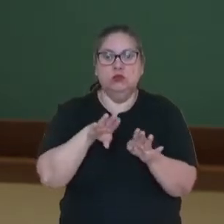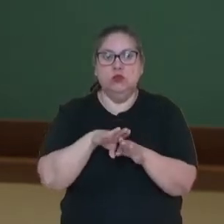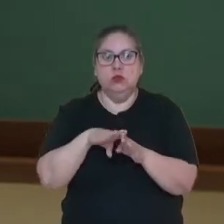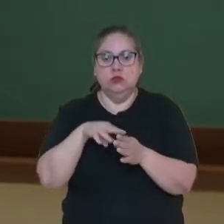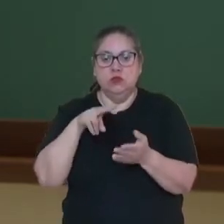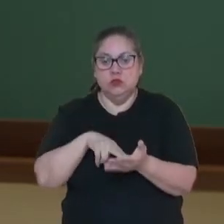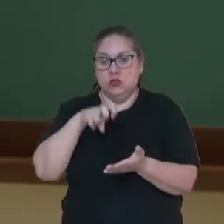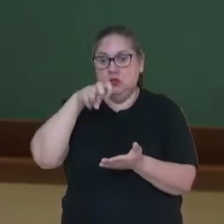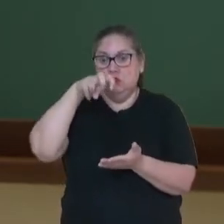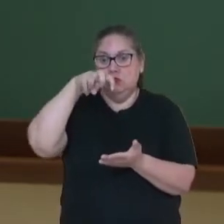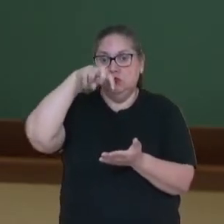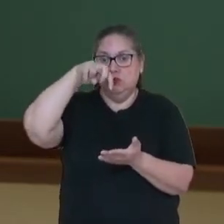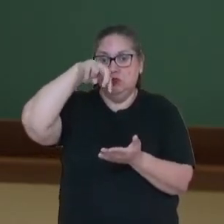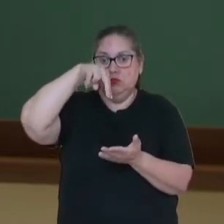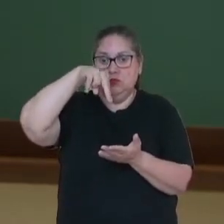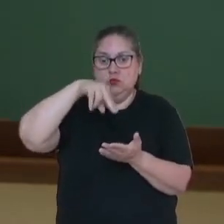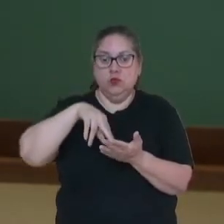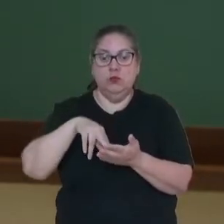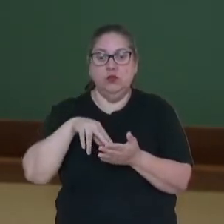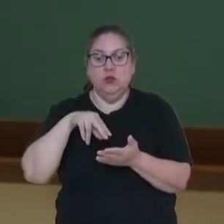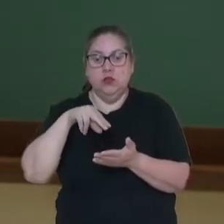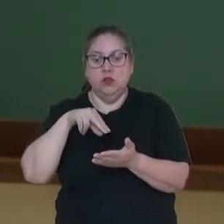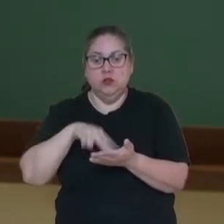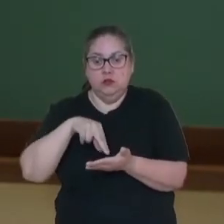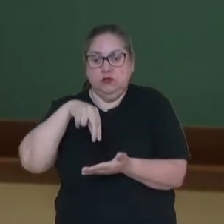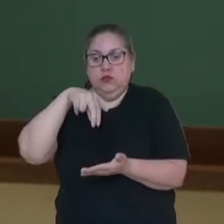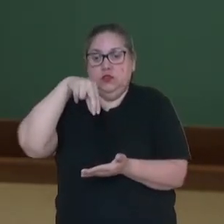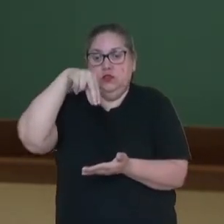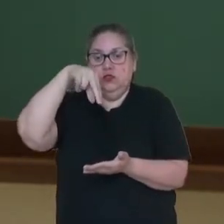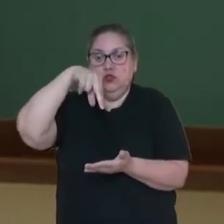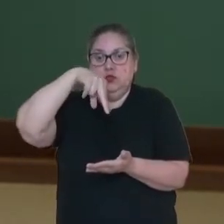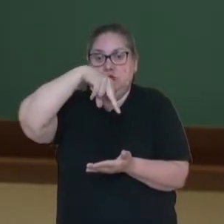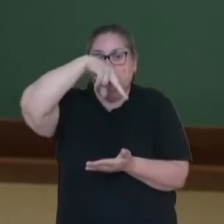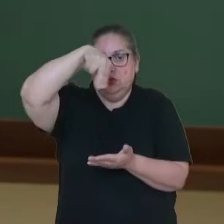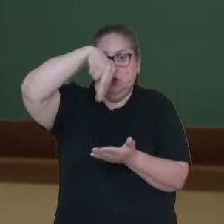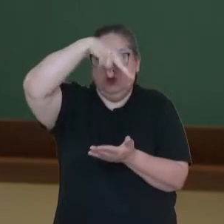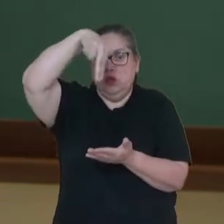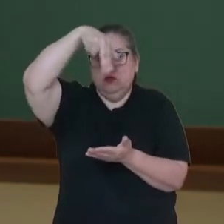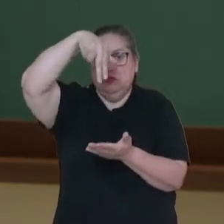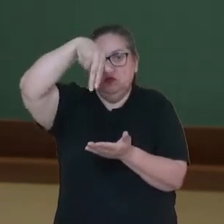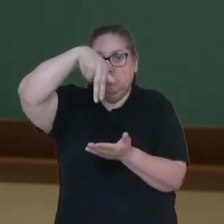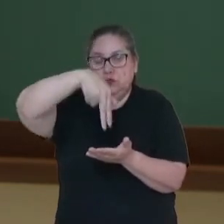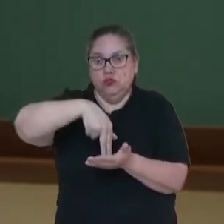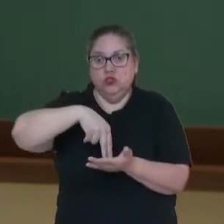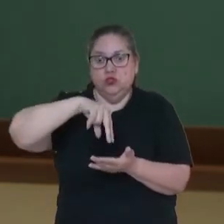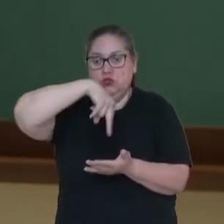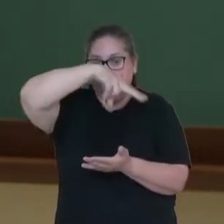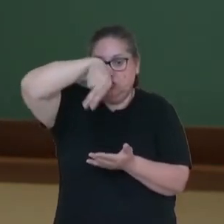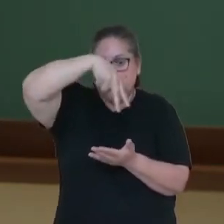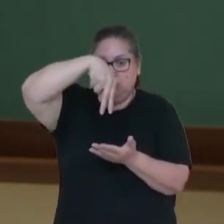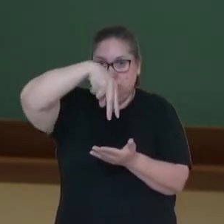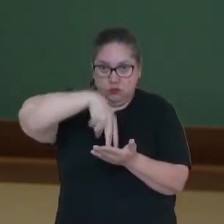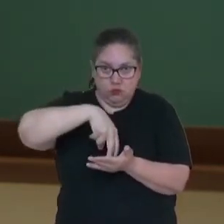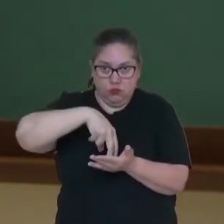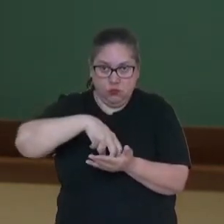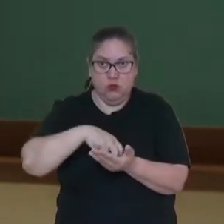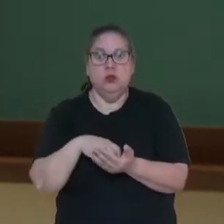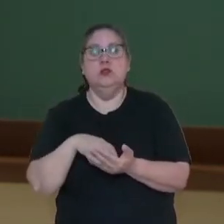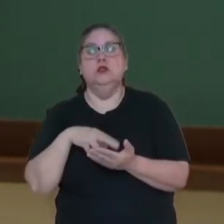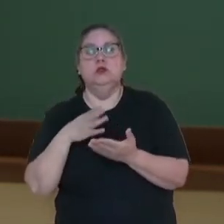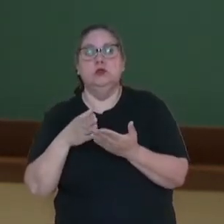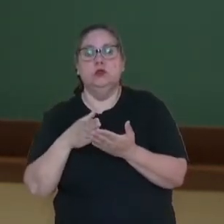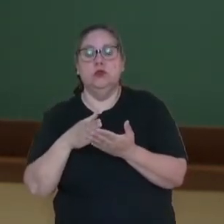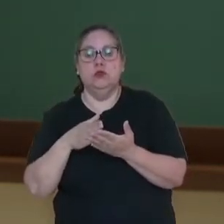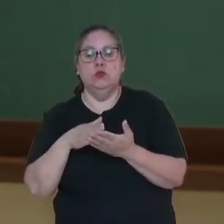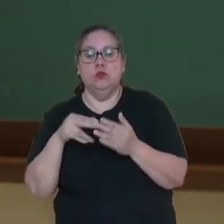eu salto, por exemplo, na posição estendida, e no ar eu faço um giro com o meu corpo.